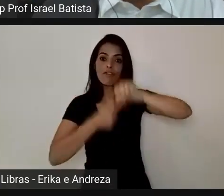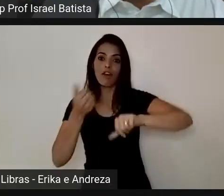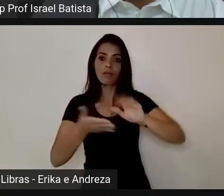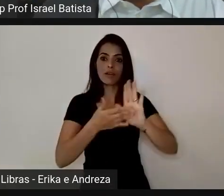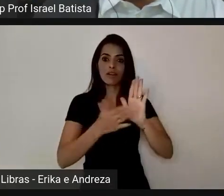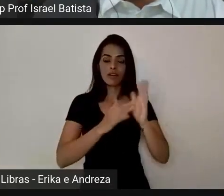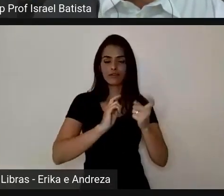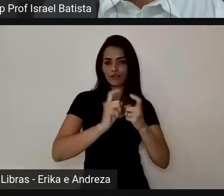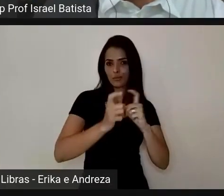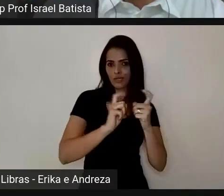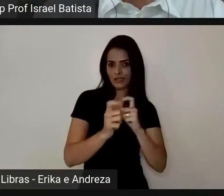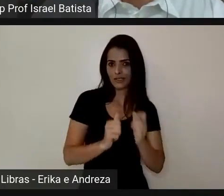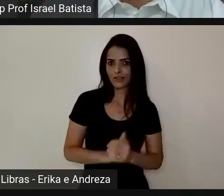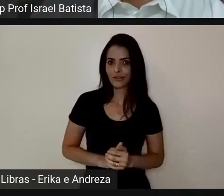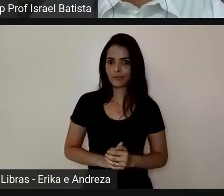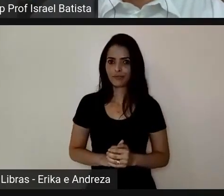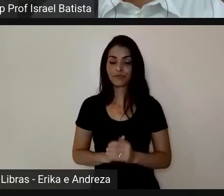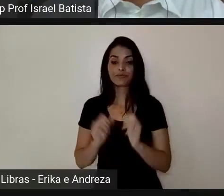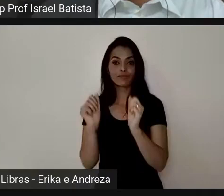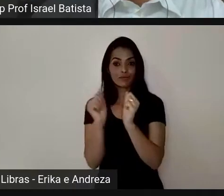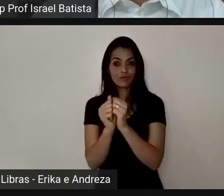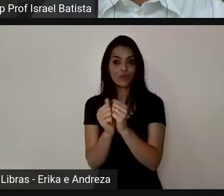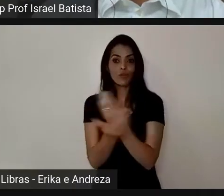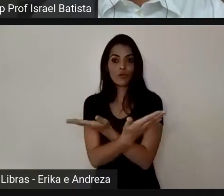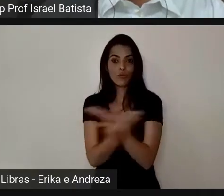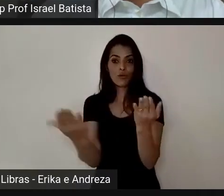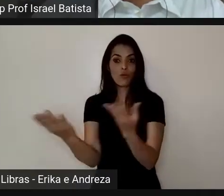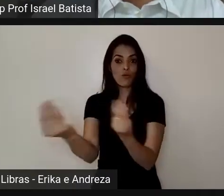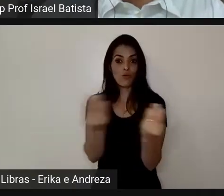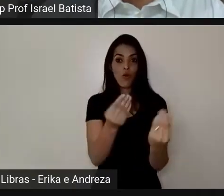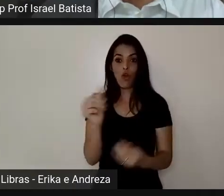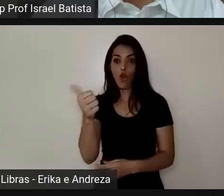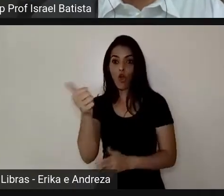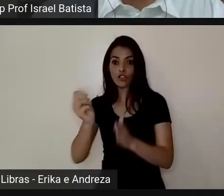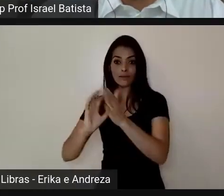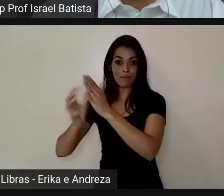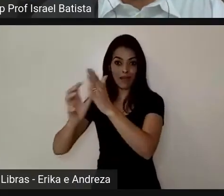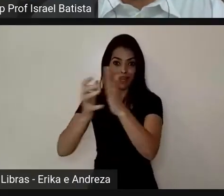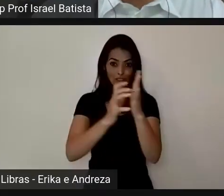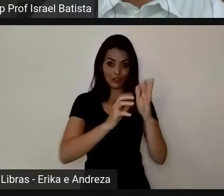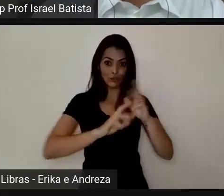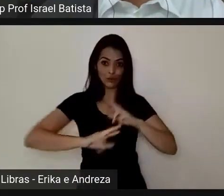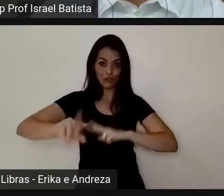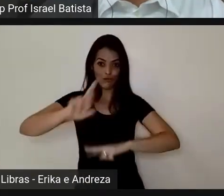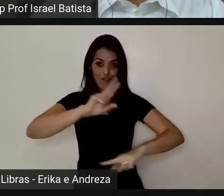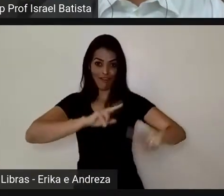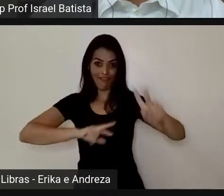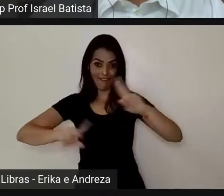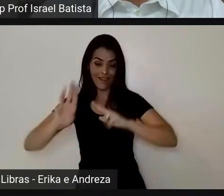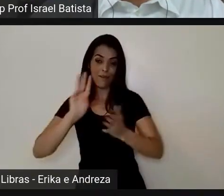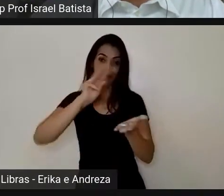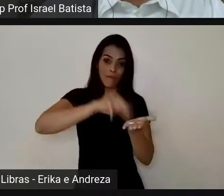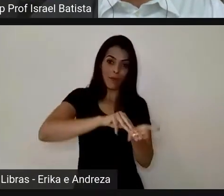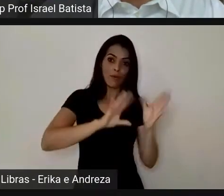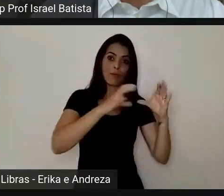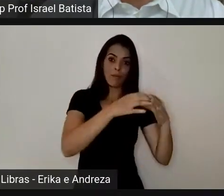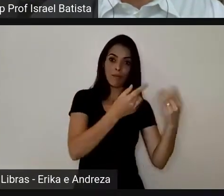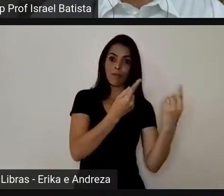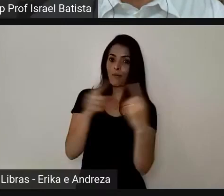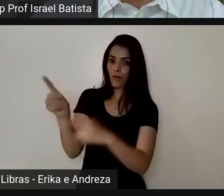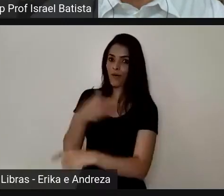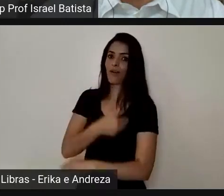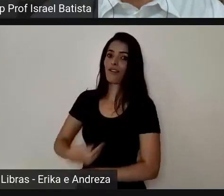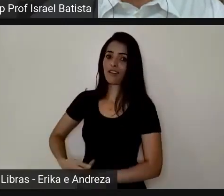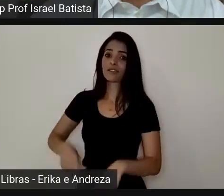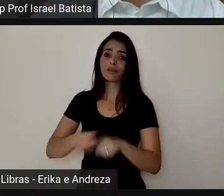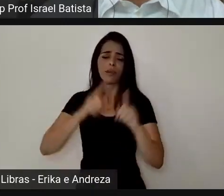presidente da frente parlamentar da reforma administrativa, que, junto com outros parlamentares de 11 partidos diferentes, inclusive membros